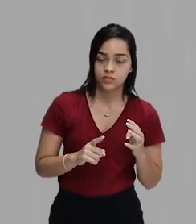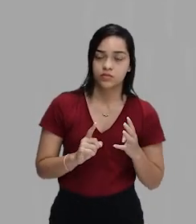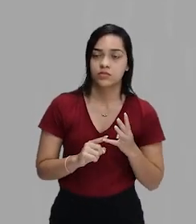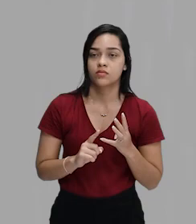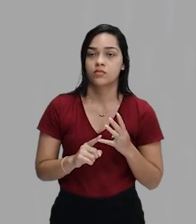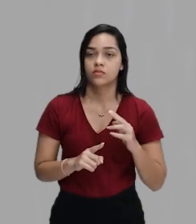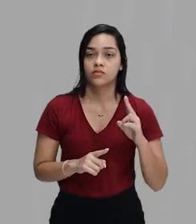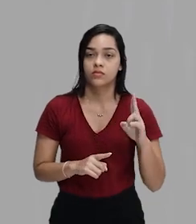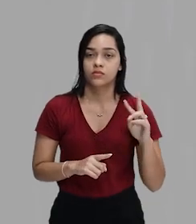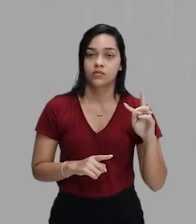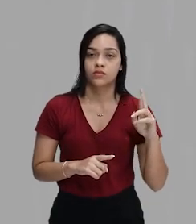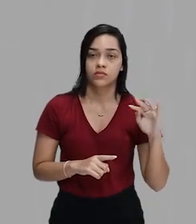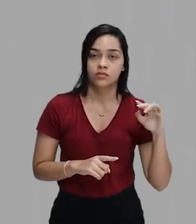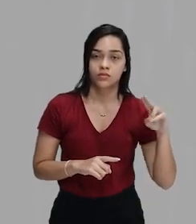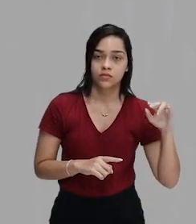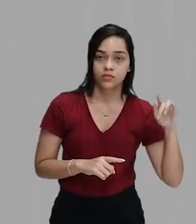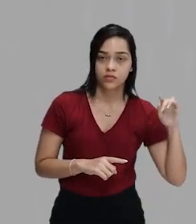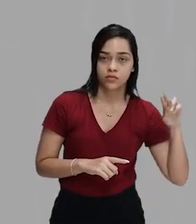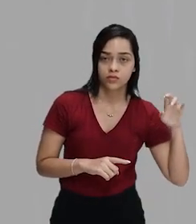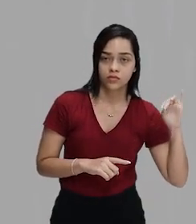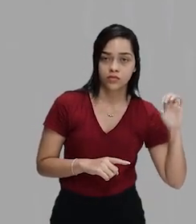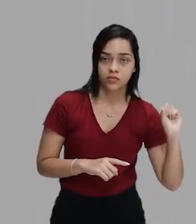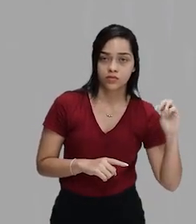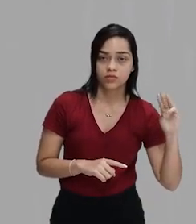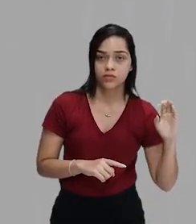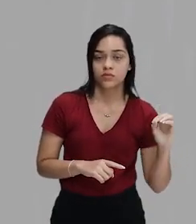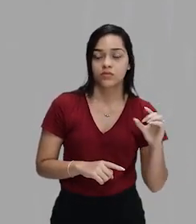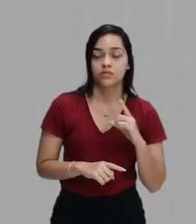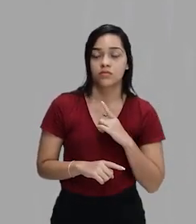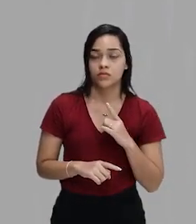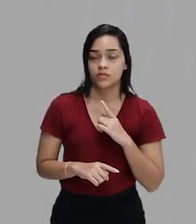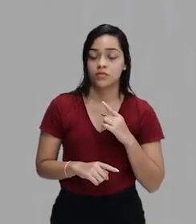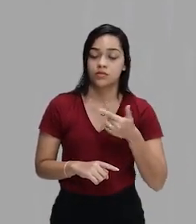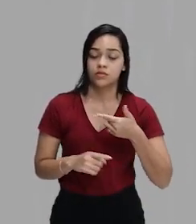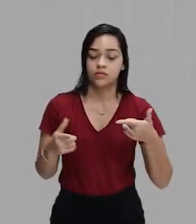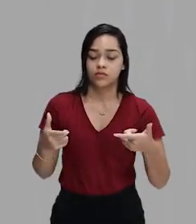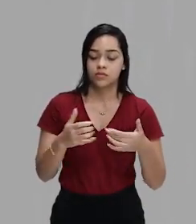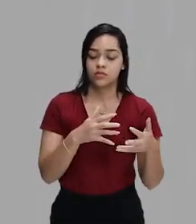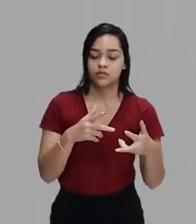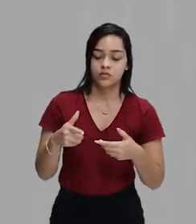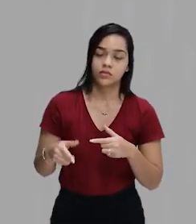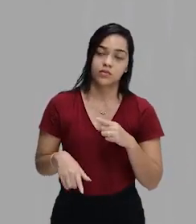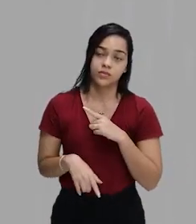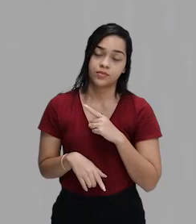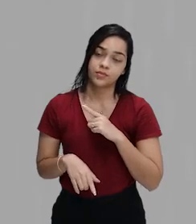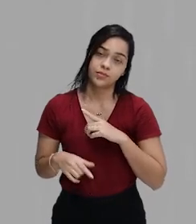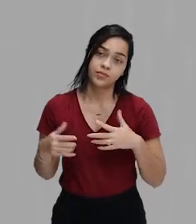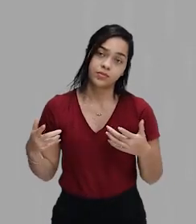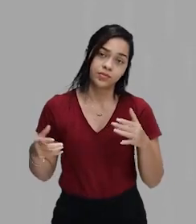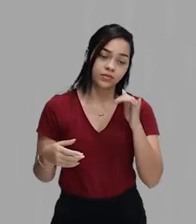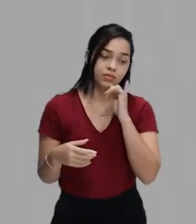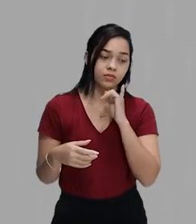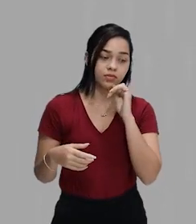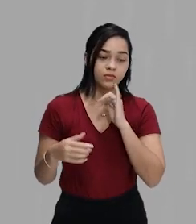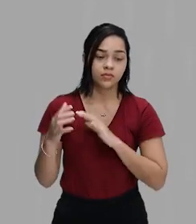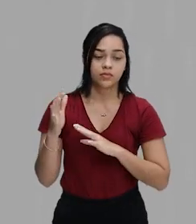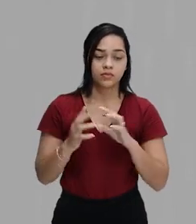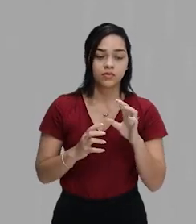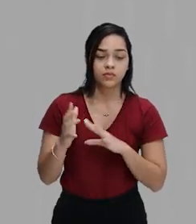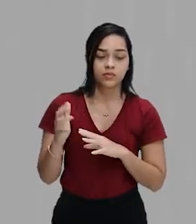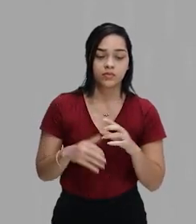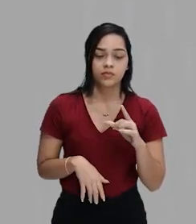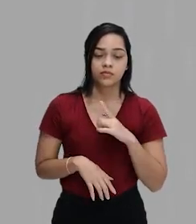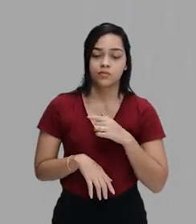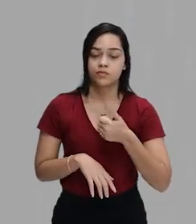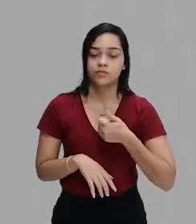ultranacionalismo, na luta contra o eixo durante a Segunda Guerra Mundial. E aí nós temos, na verdade, por exemplo, uma guerra